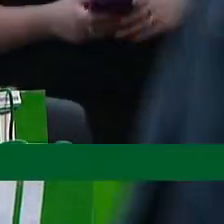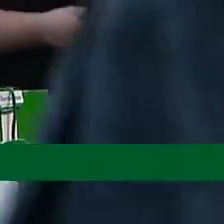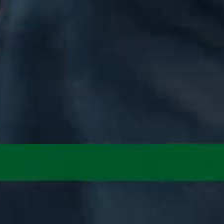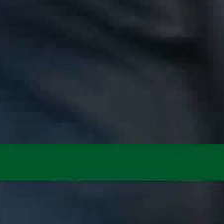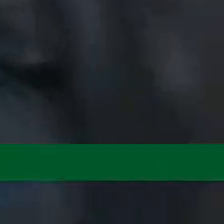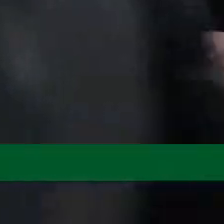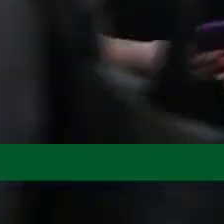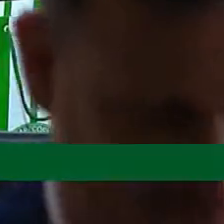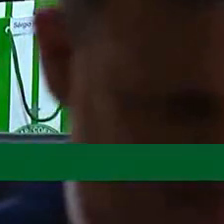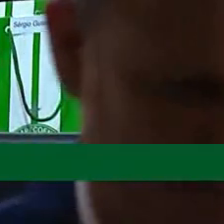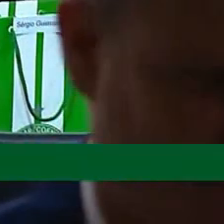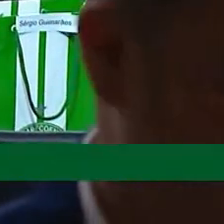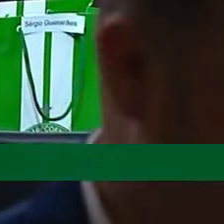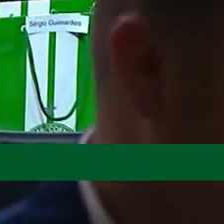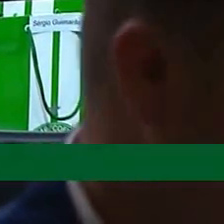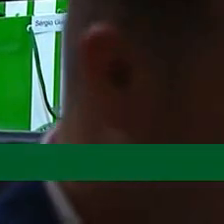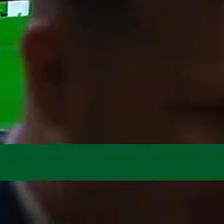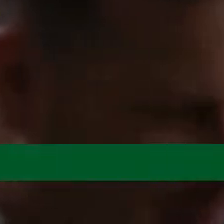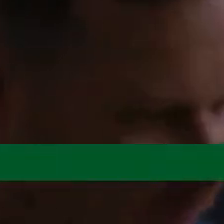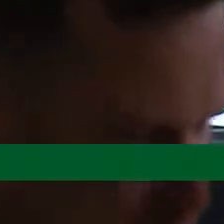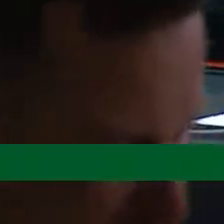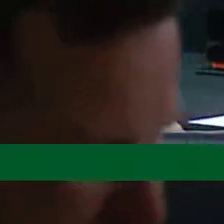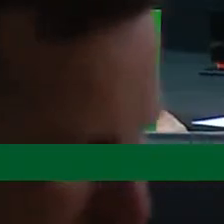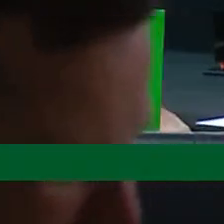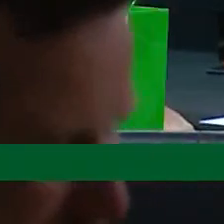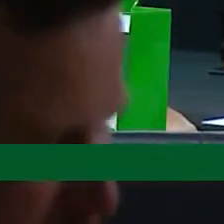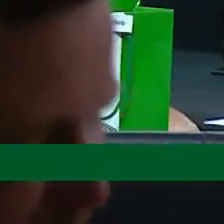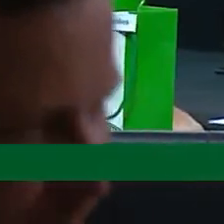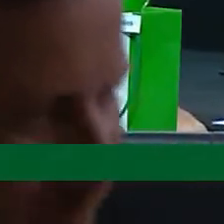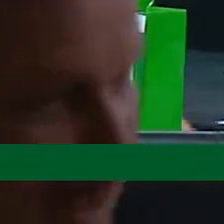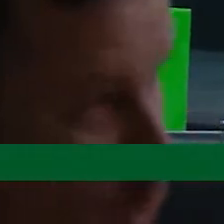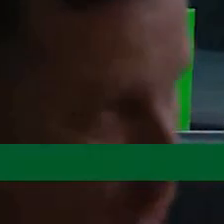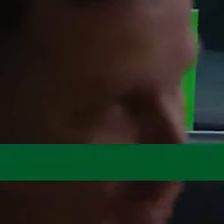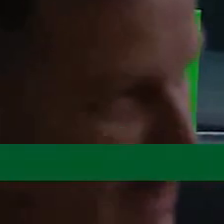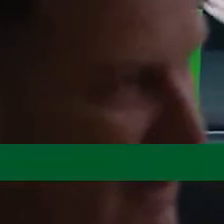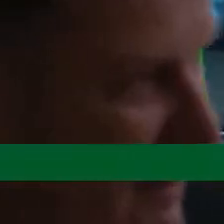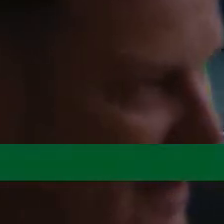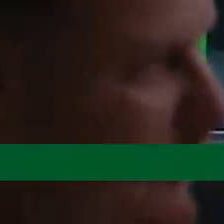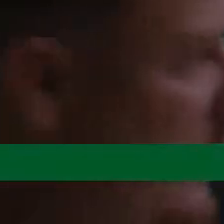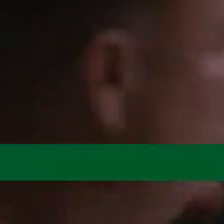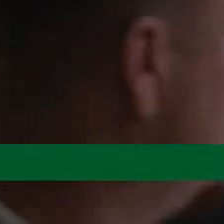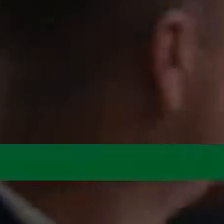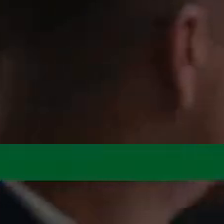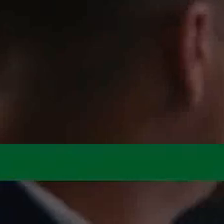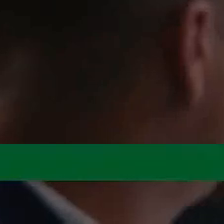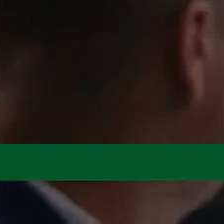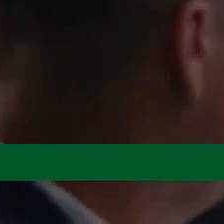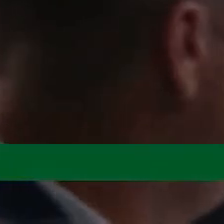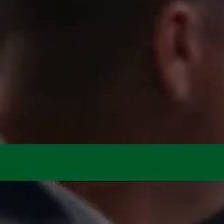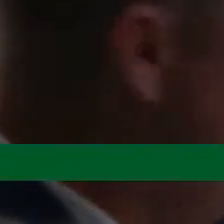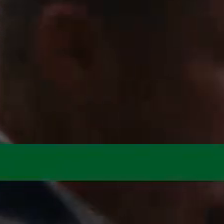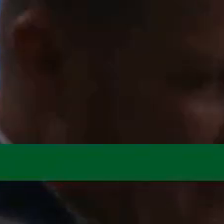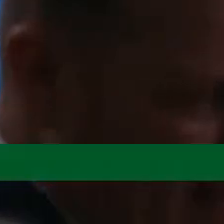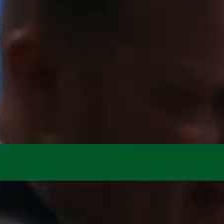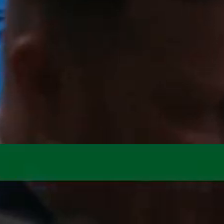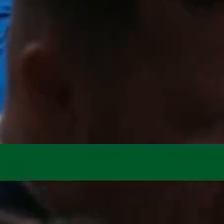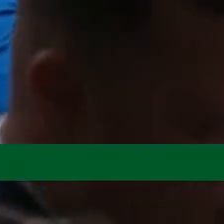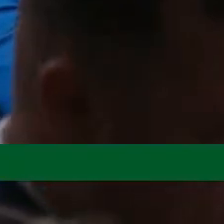Peço aos senhores deputados que ocupem seus assentos para que possamos retomar agora com a ordem do dia.